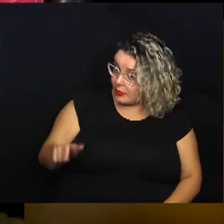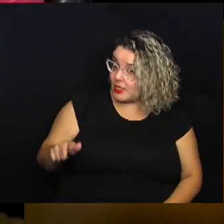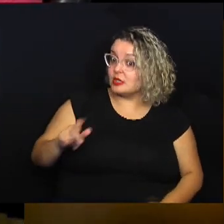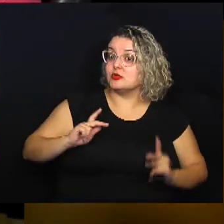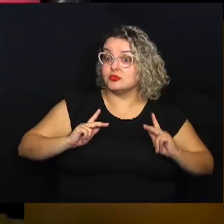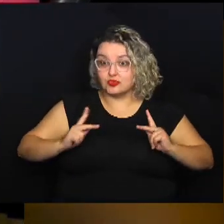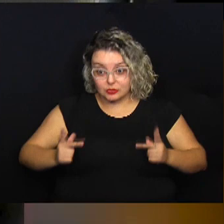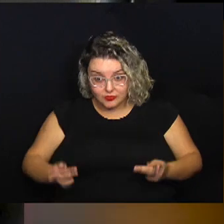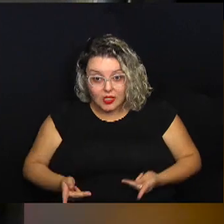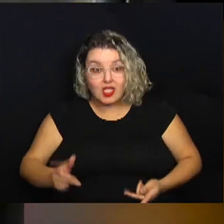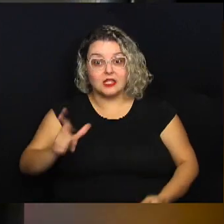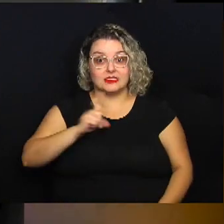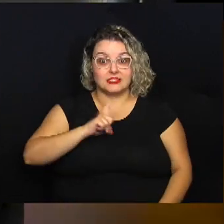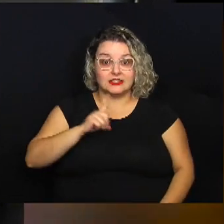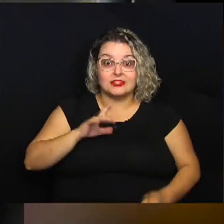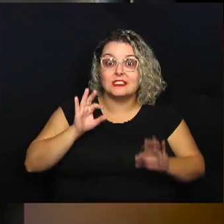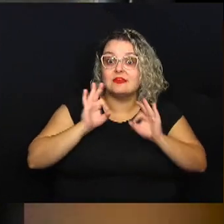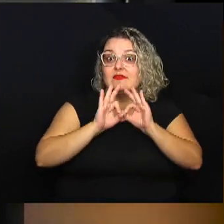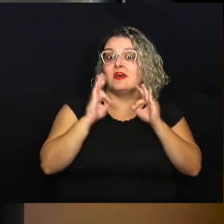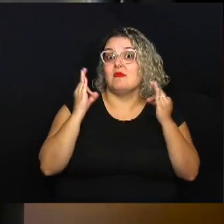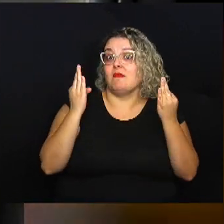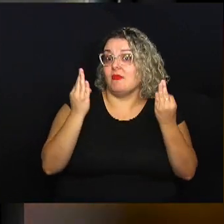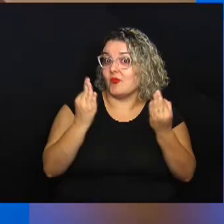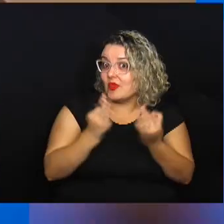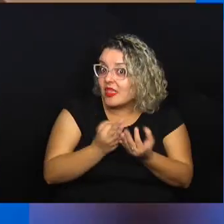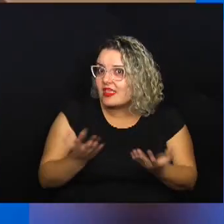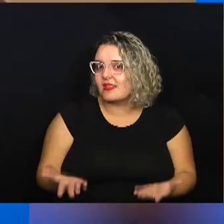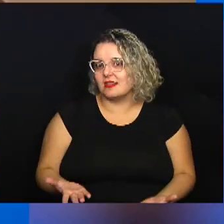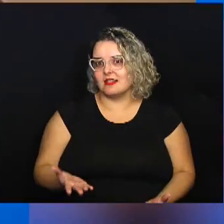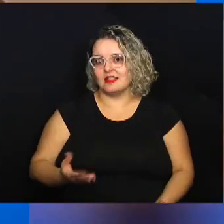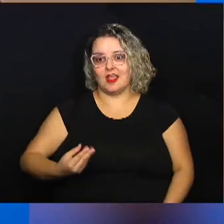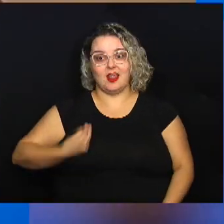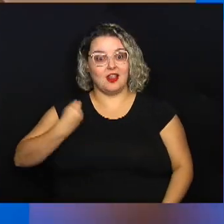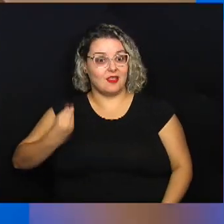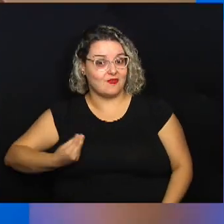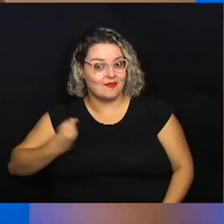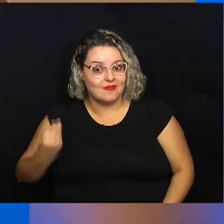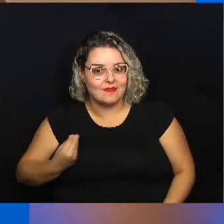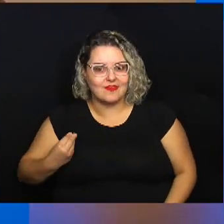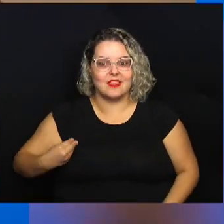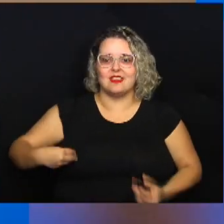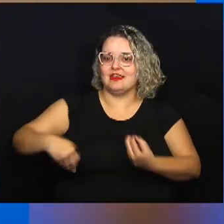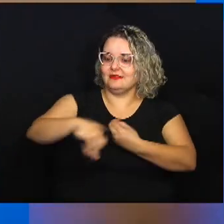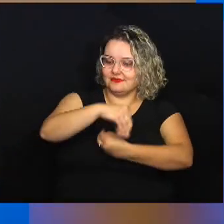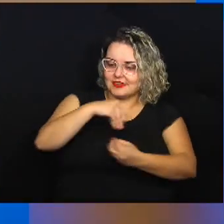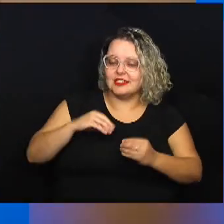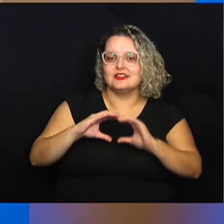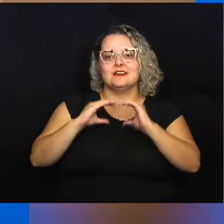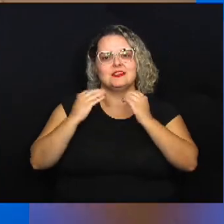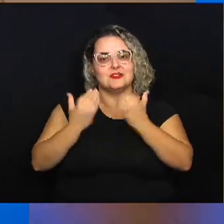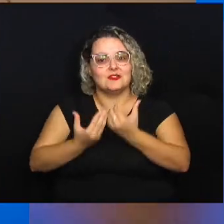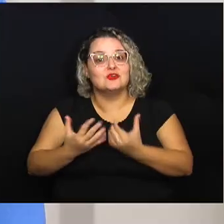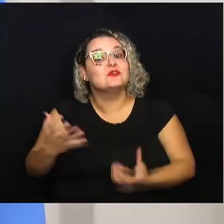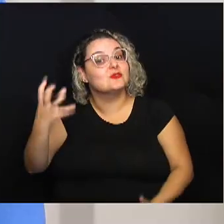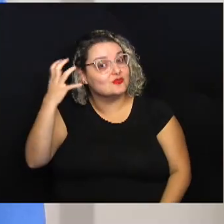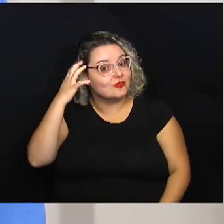ele tem família, né, ele vive no meio da comunidade através desse